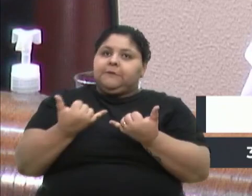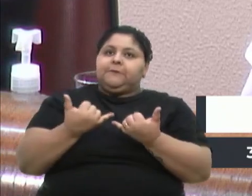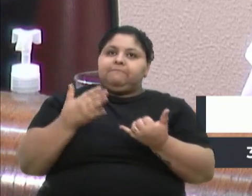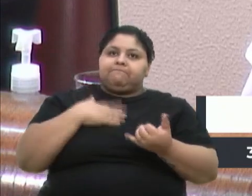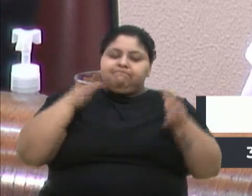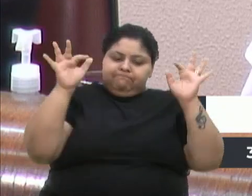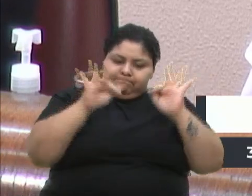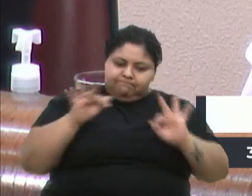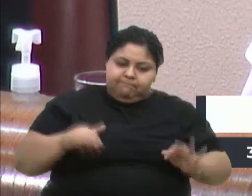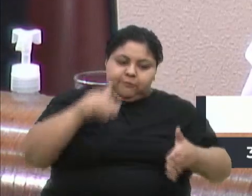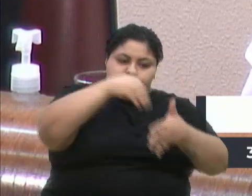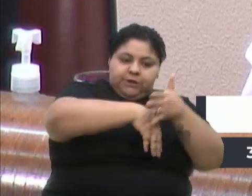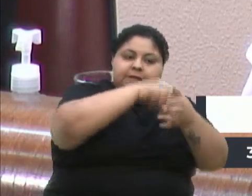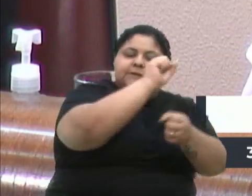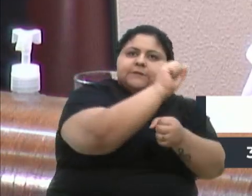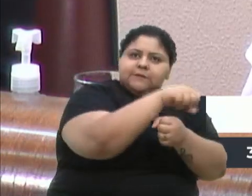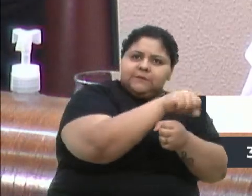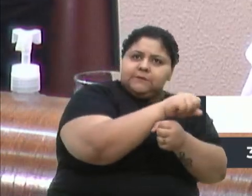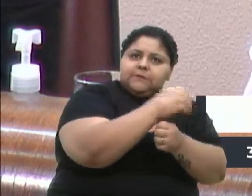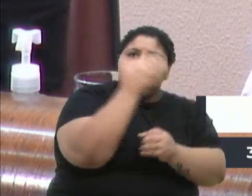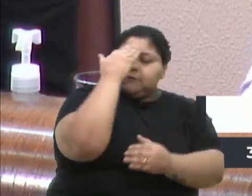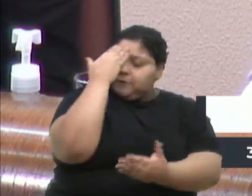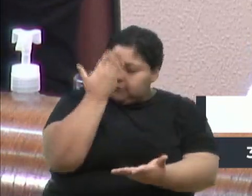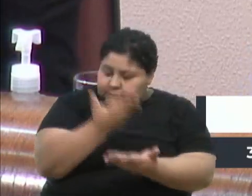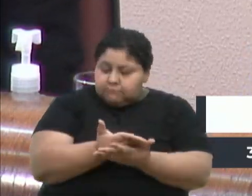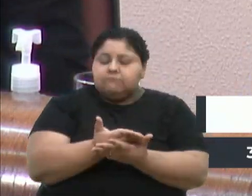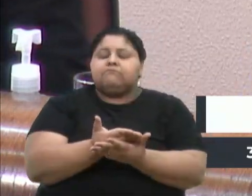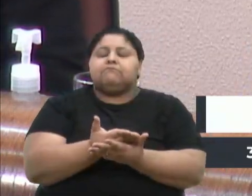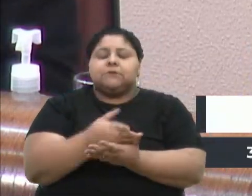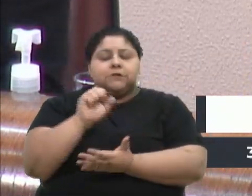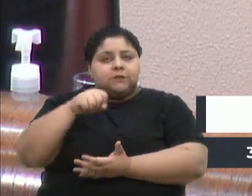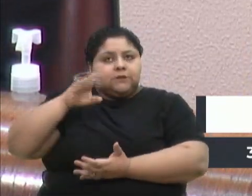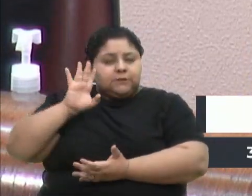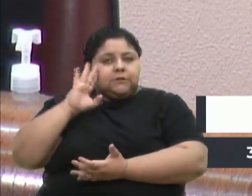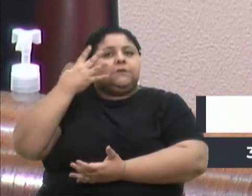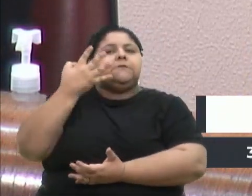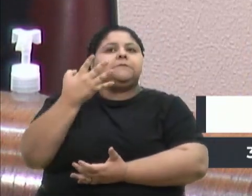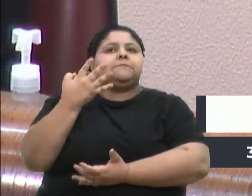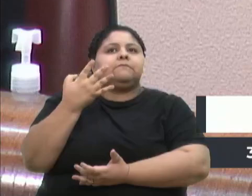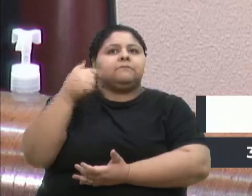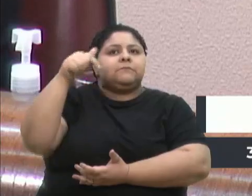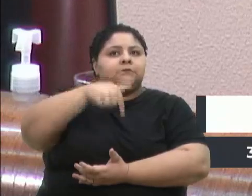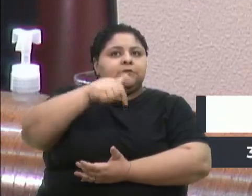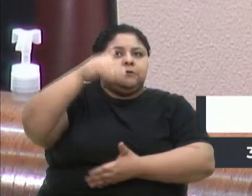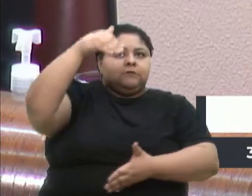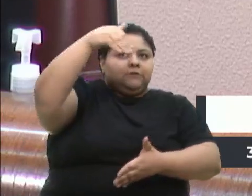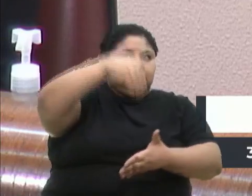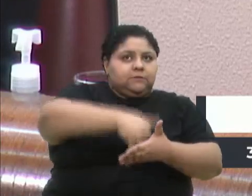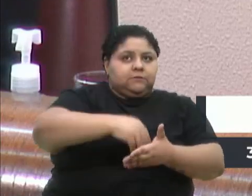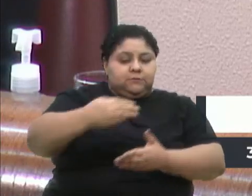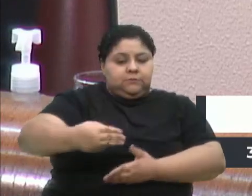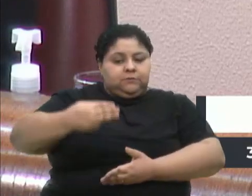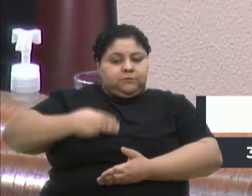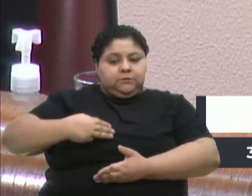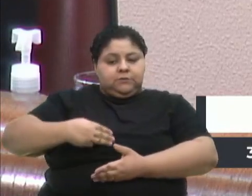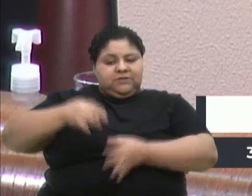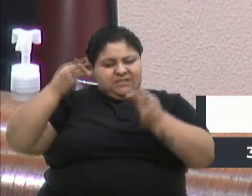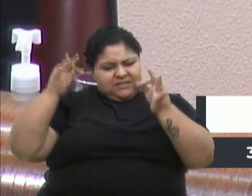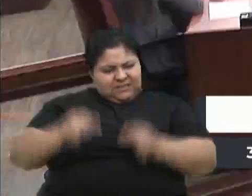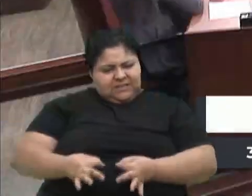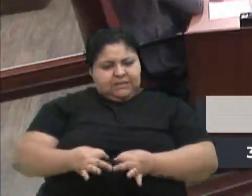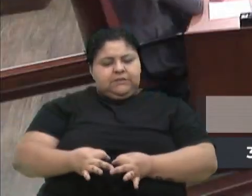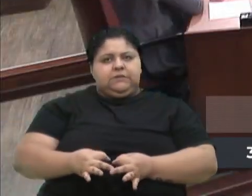aqui favorável e acredito, então, que vai acontecer e a gente aqui vota uma moção que tenho certeza que vai dar certo.